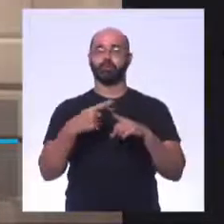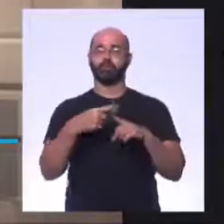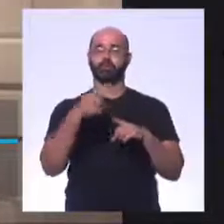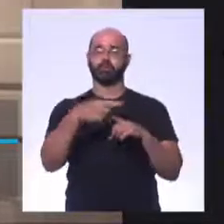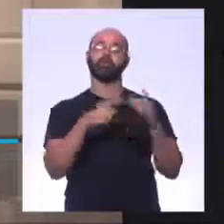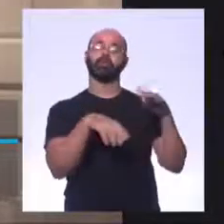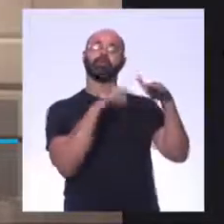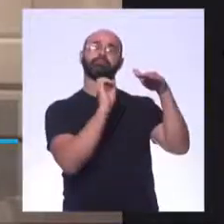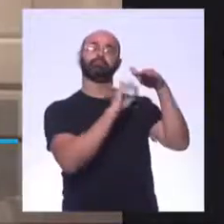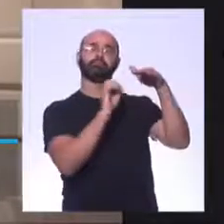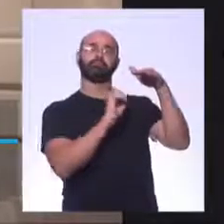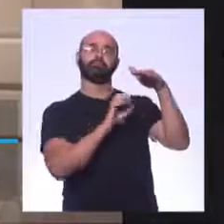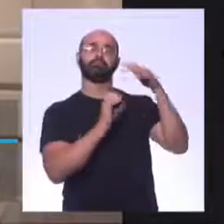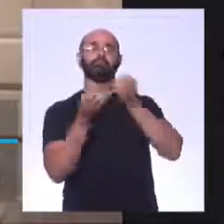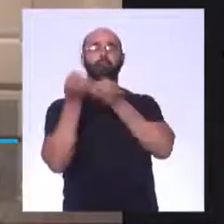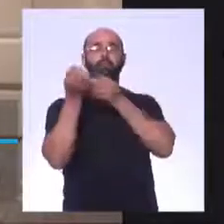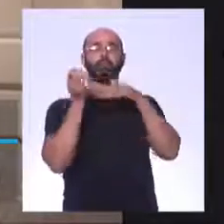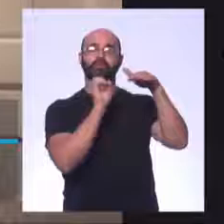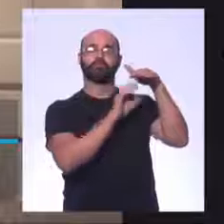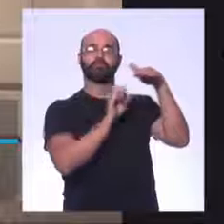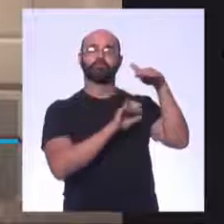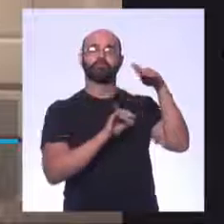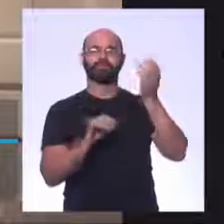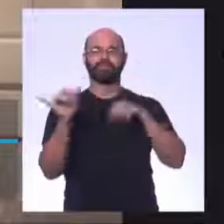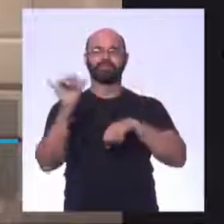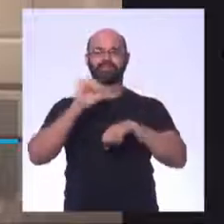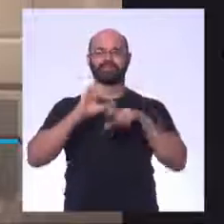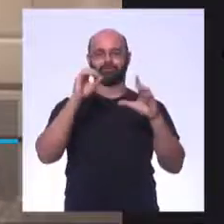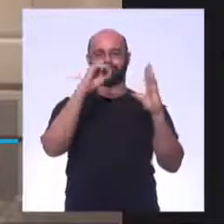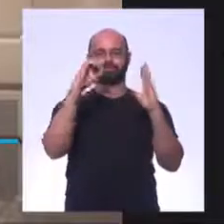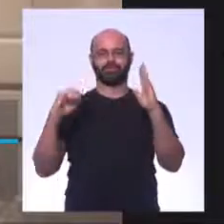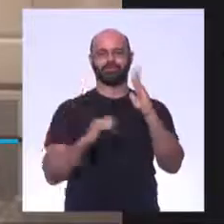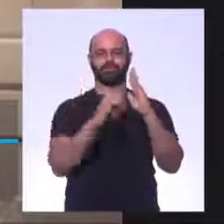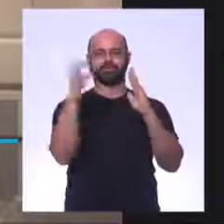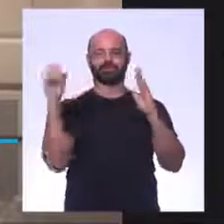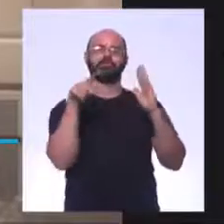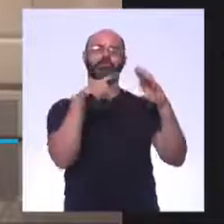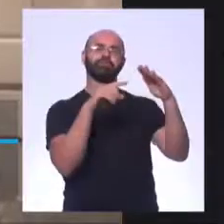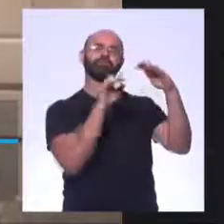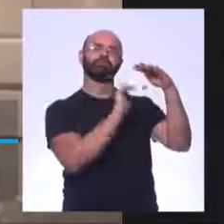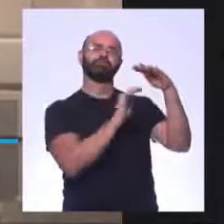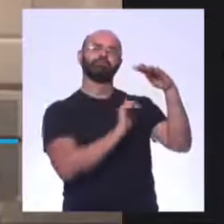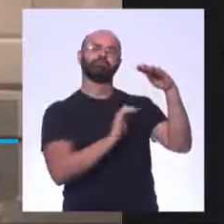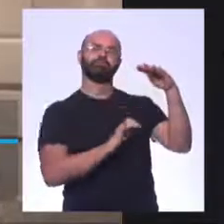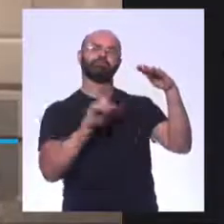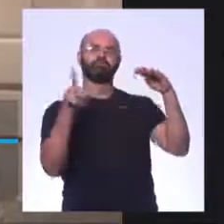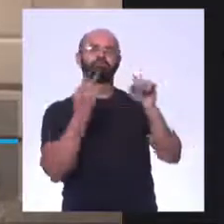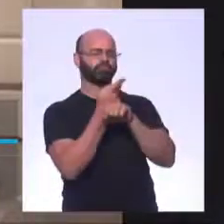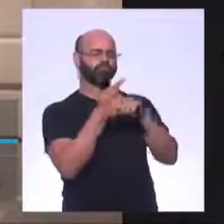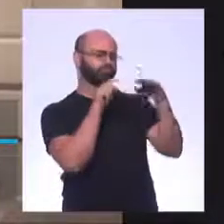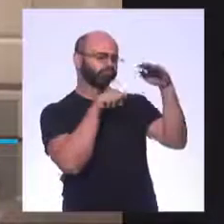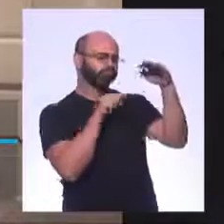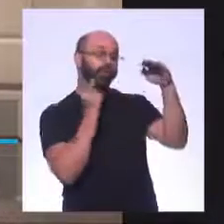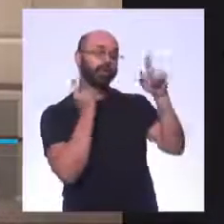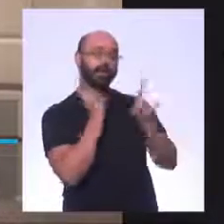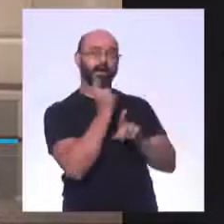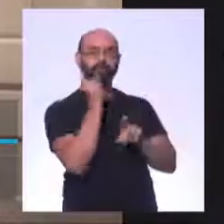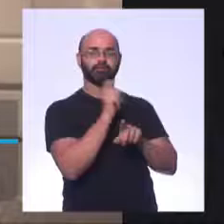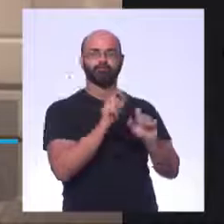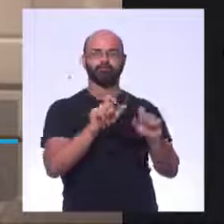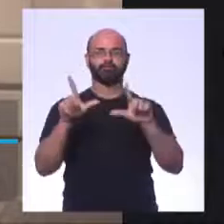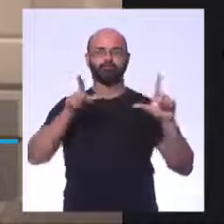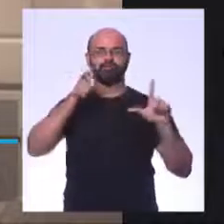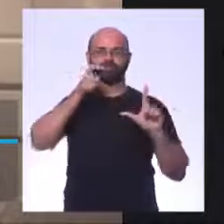do Centro de Mídias. E para hoje, então, nós vamos iniciar falando um pouquinho sobre cultura